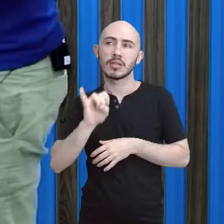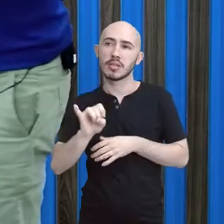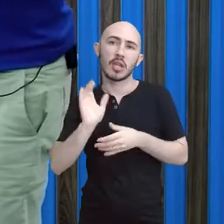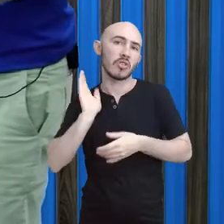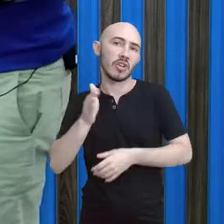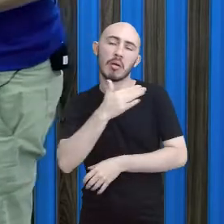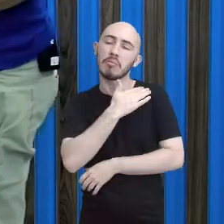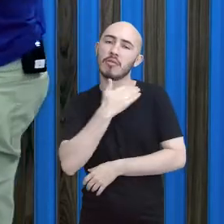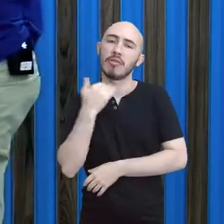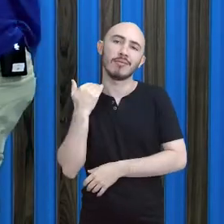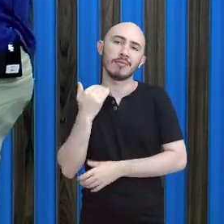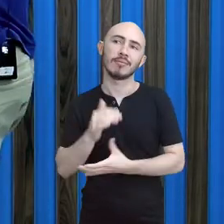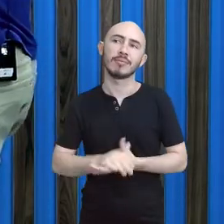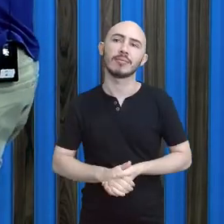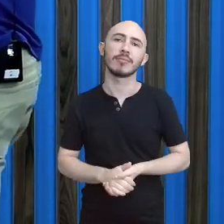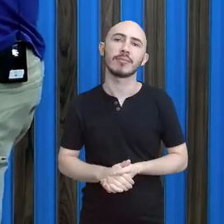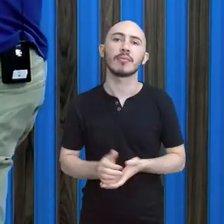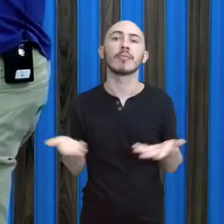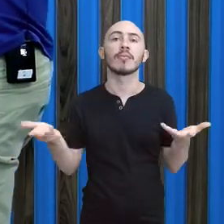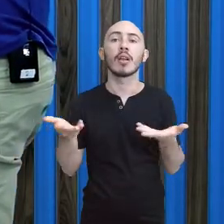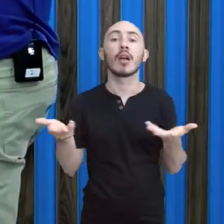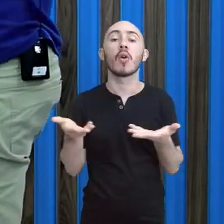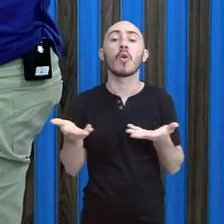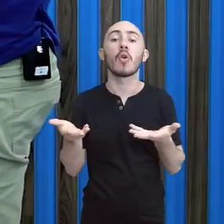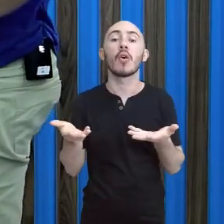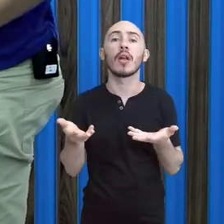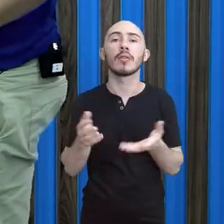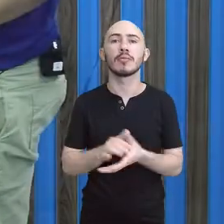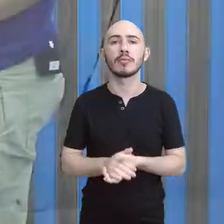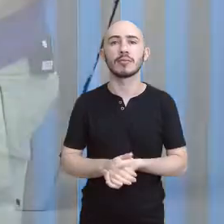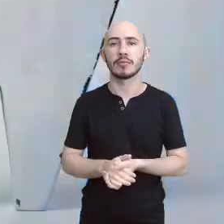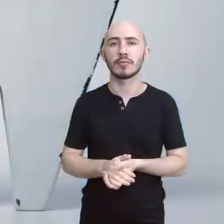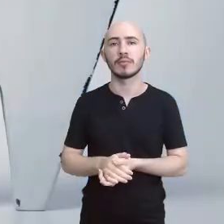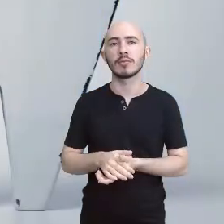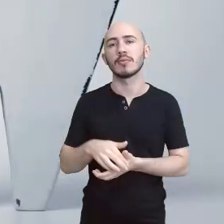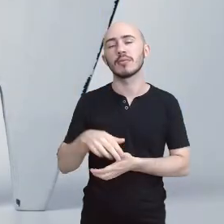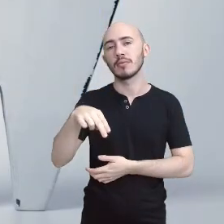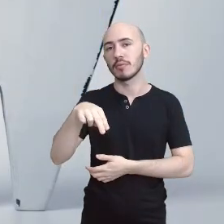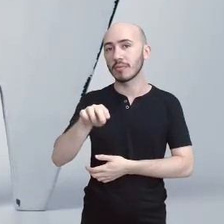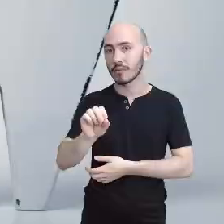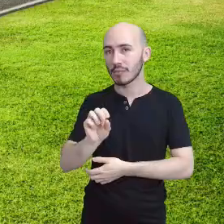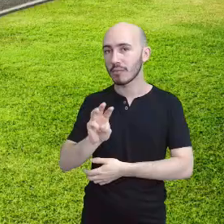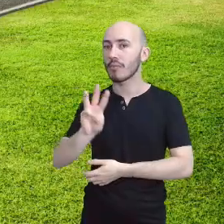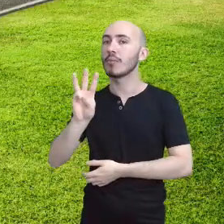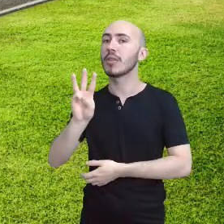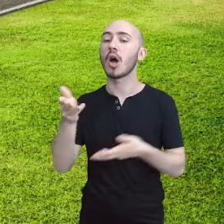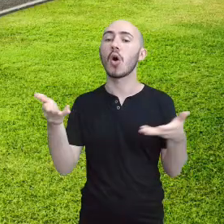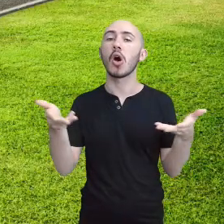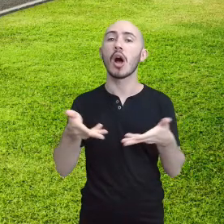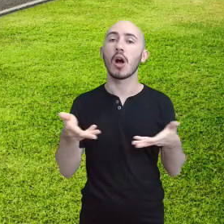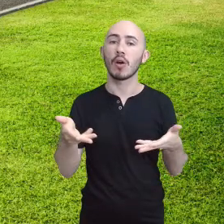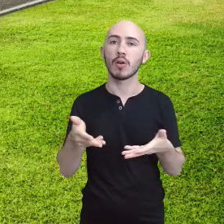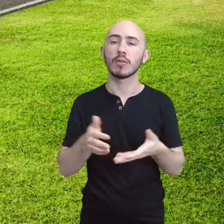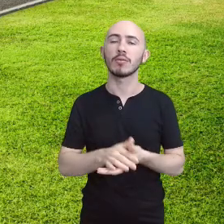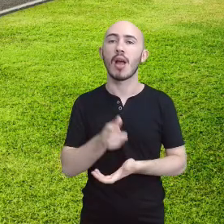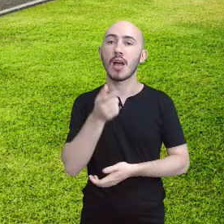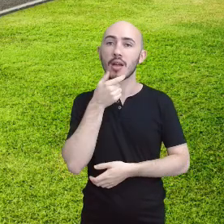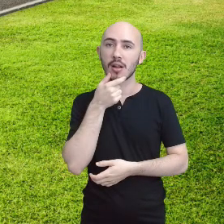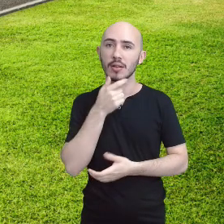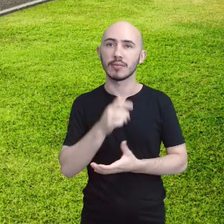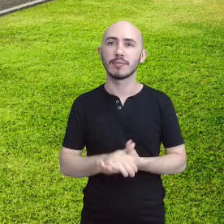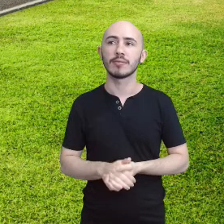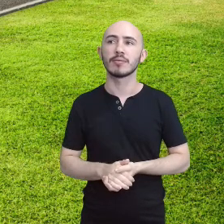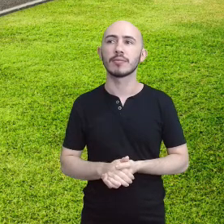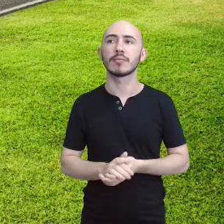já morreu, né? Vamos aqui, ó, o agora em inglês, ó, now, certo? Now. Agora,